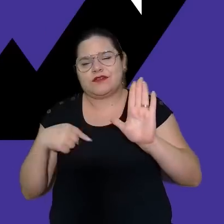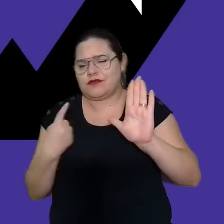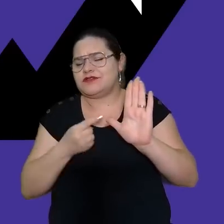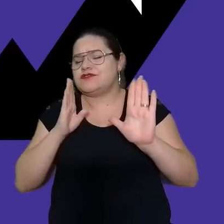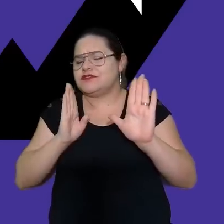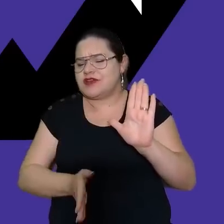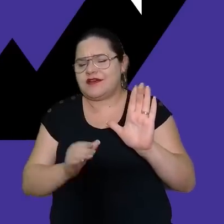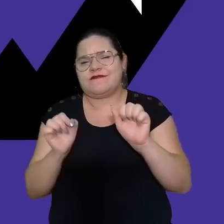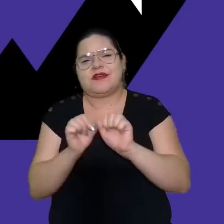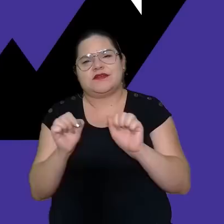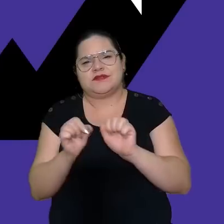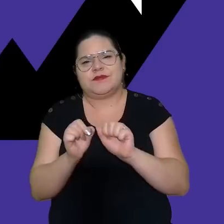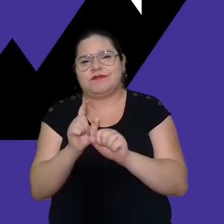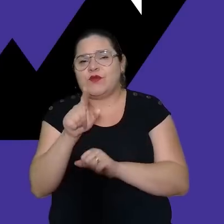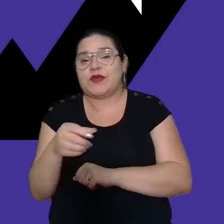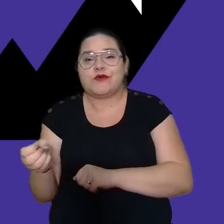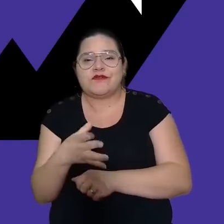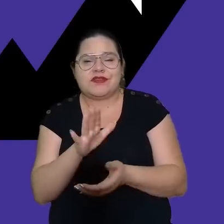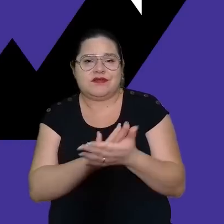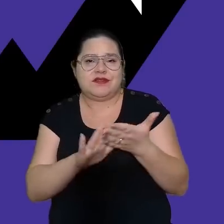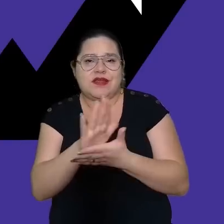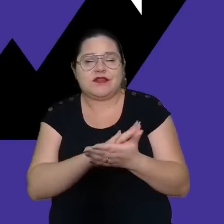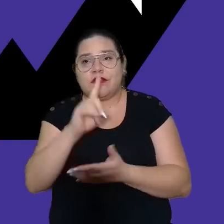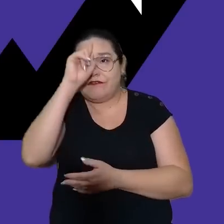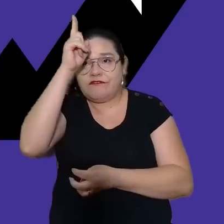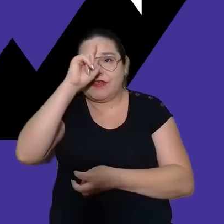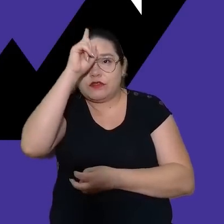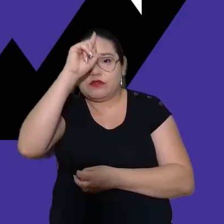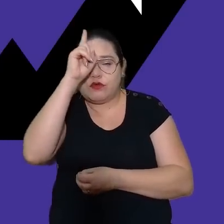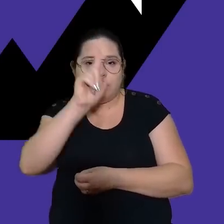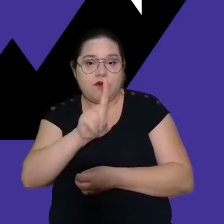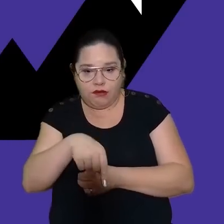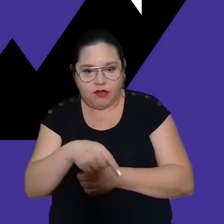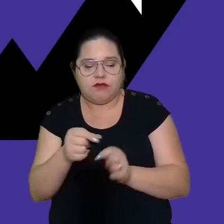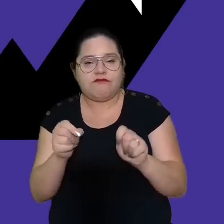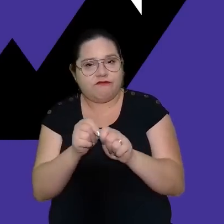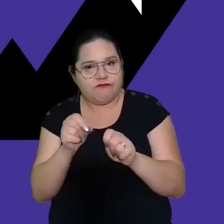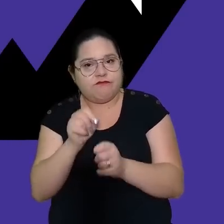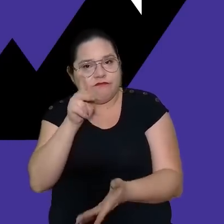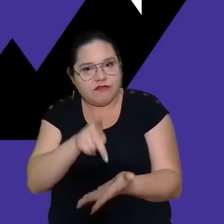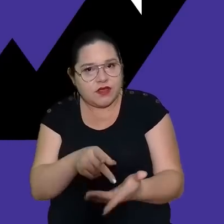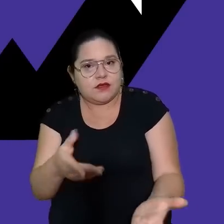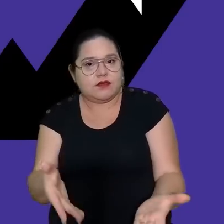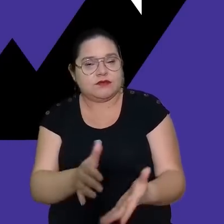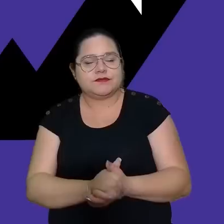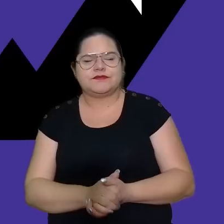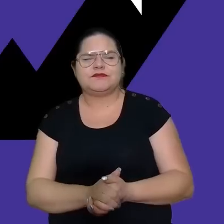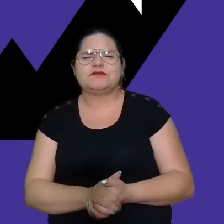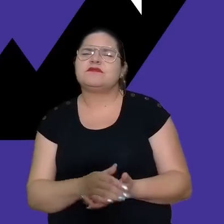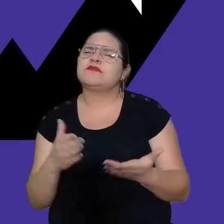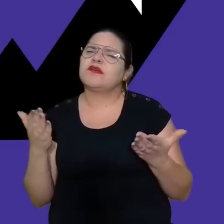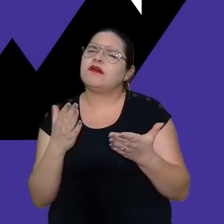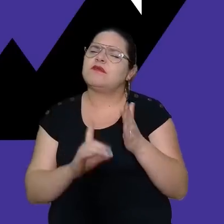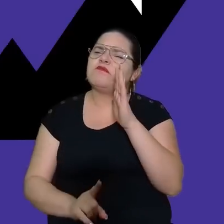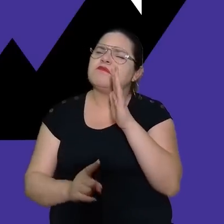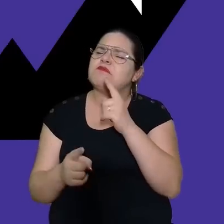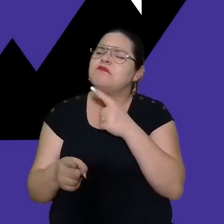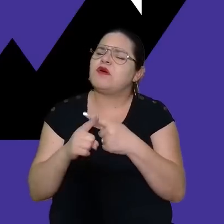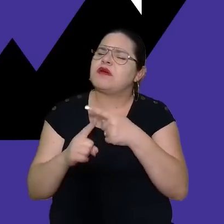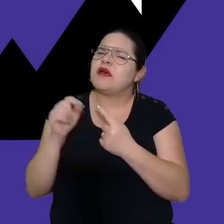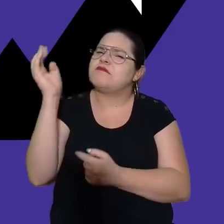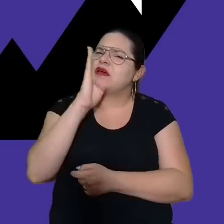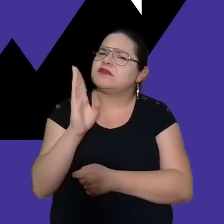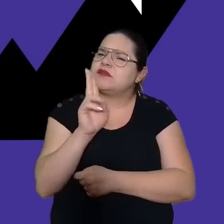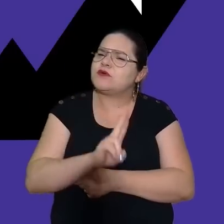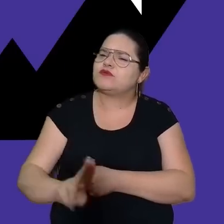não é novidade nem fruto da agenda contemporânea. Agora, Christian, por que o brasileiro tem usado mais